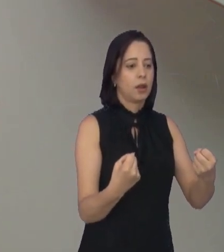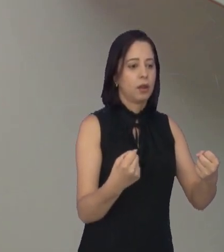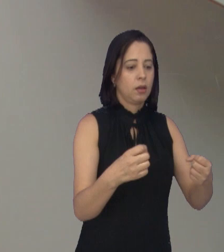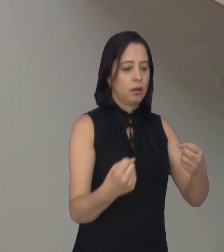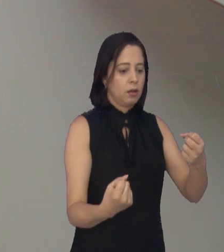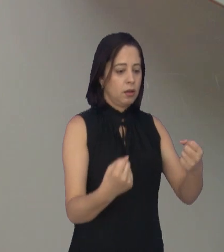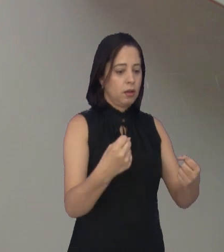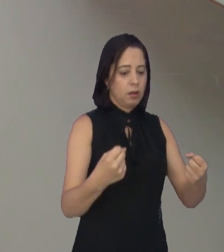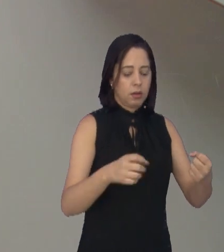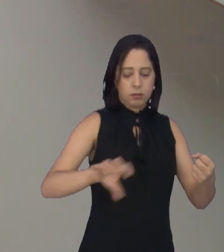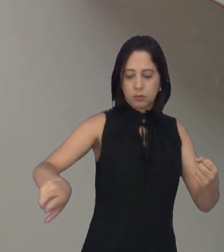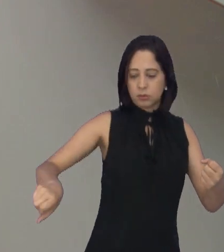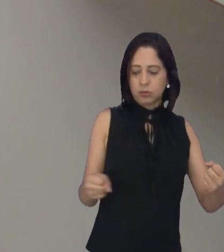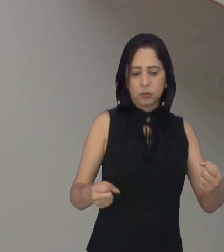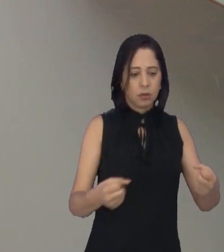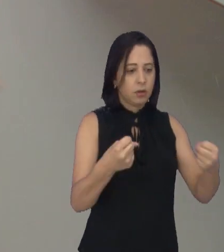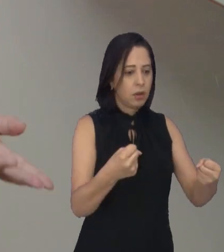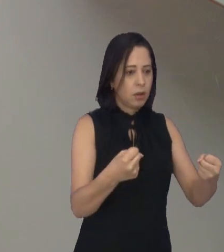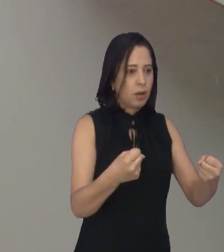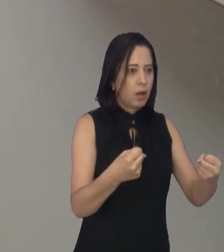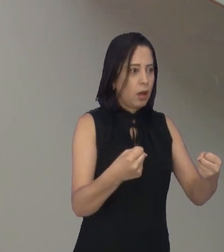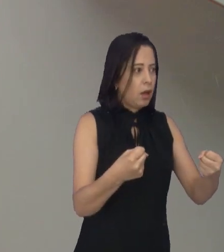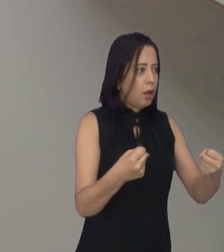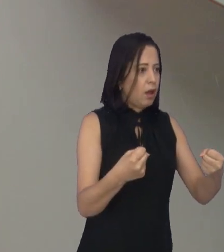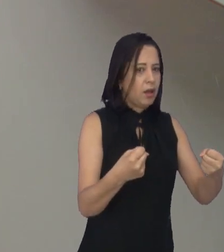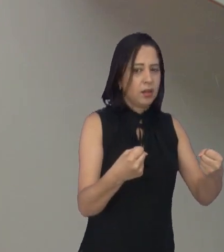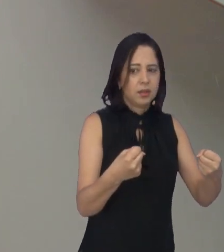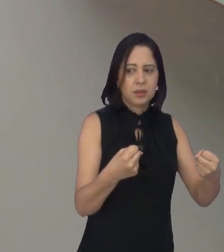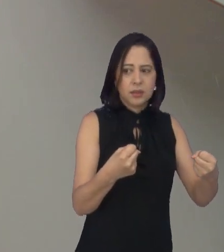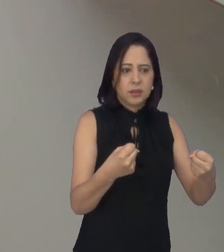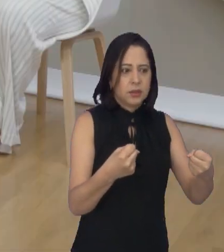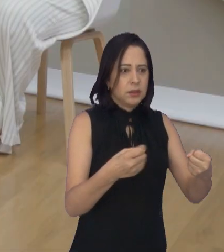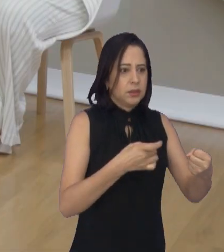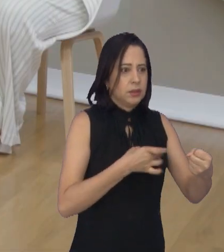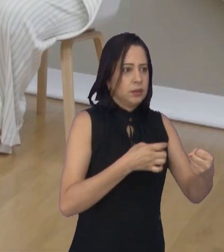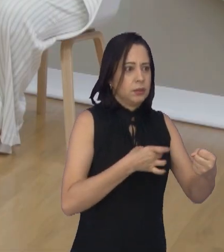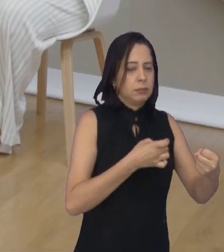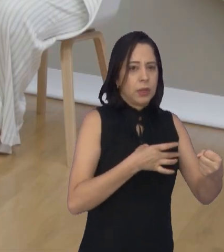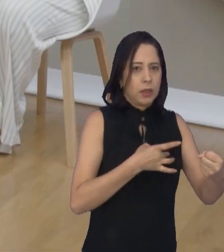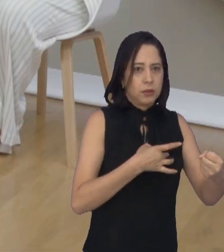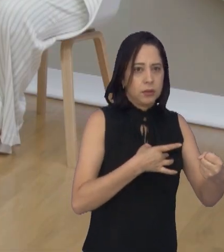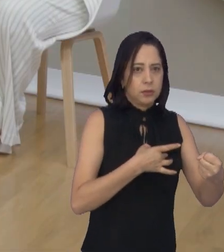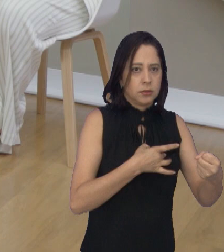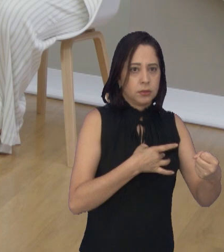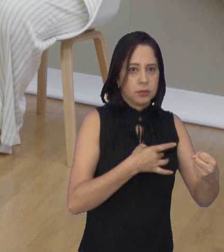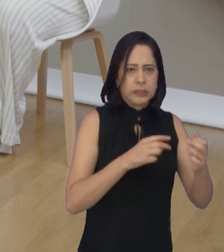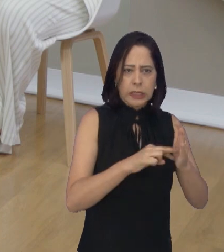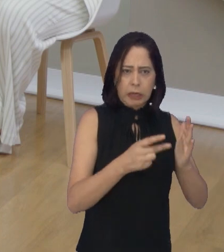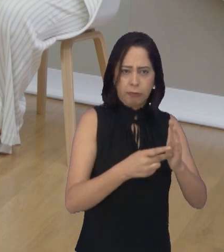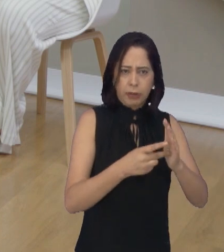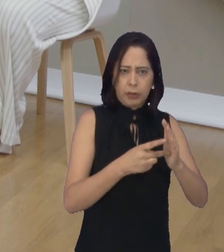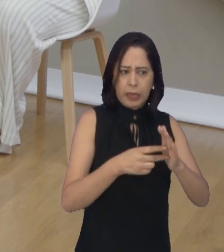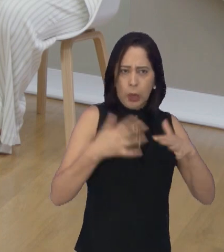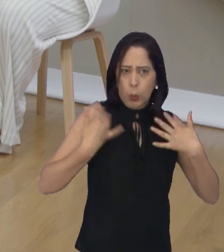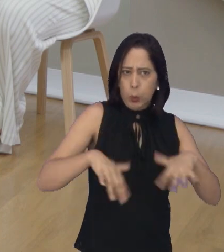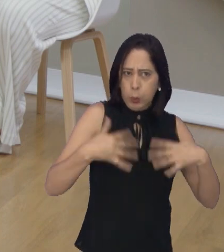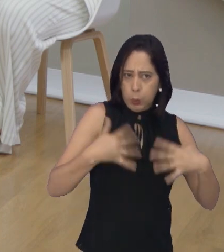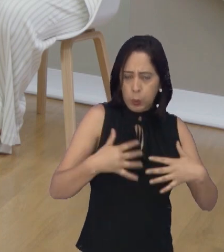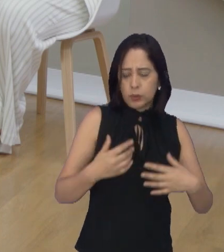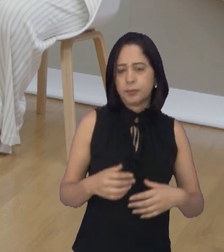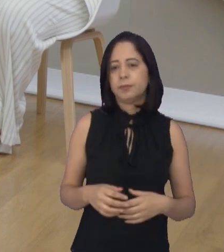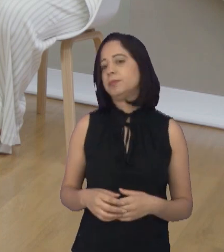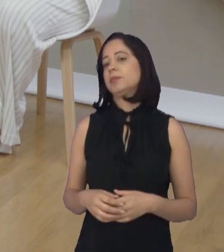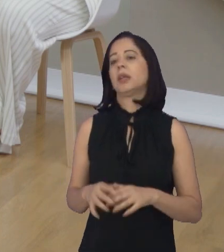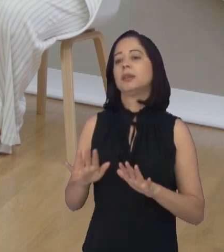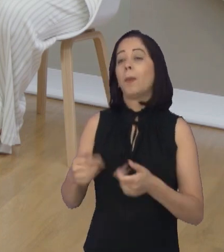ela está ficando com um trauma da direção ou com medo? Eu acho que a primeira identificação que você precisa fazer é uma coisa